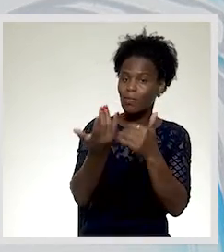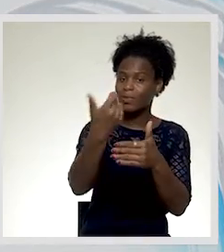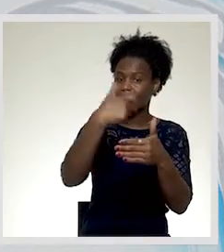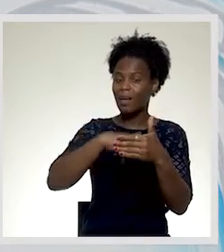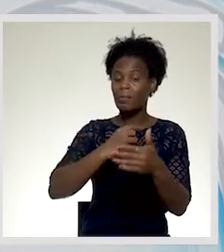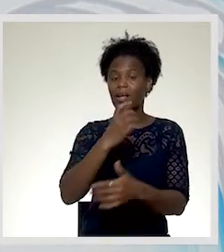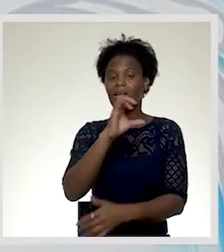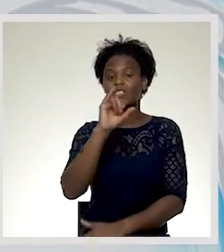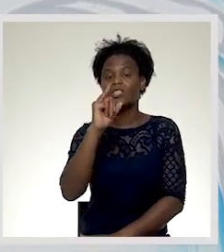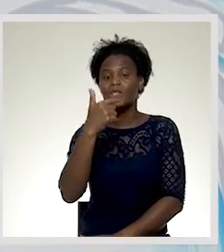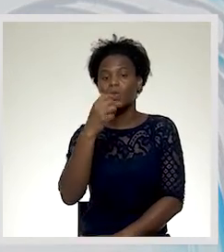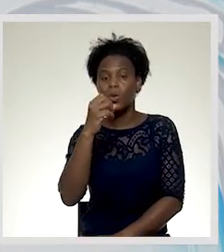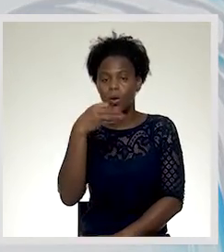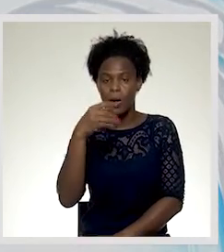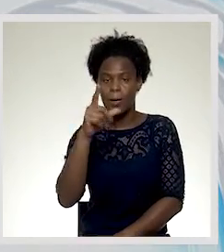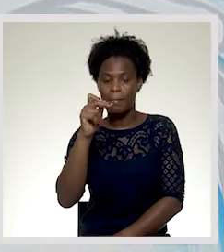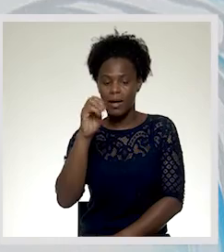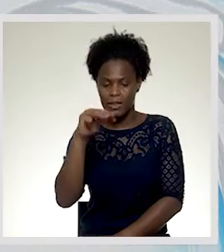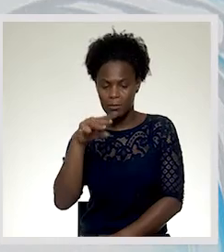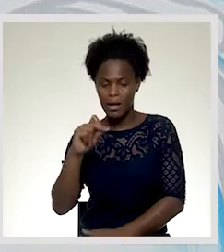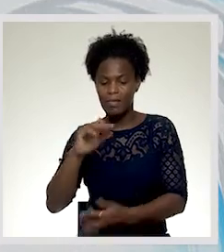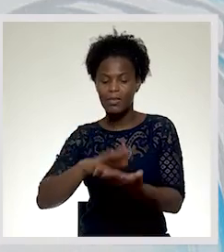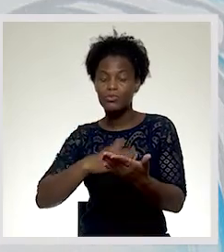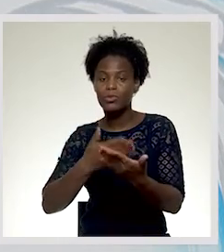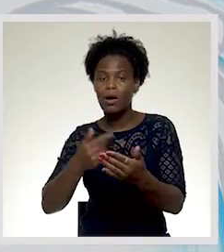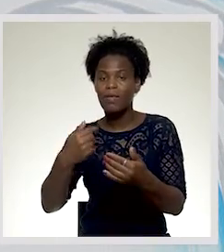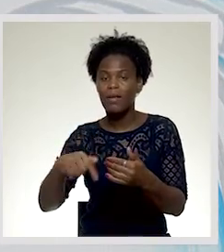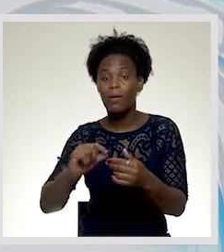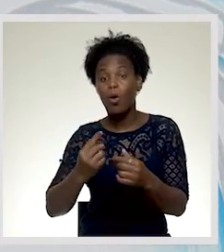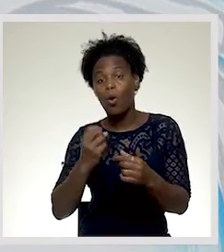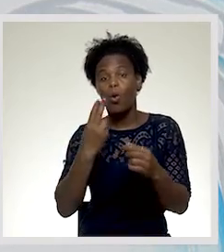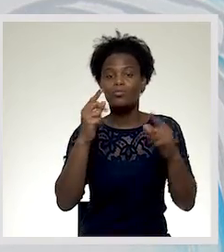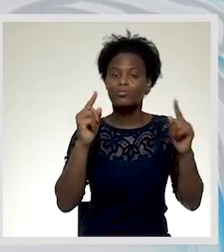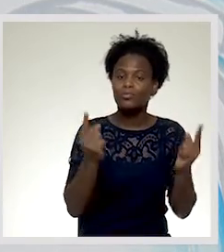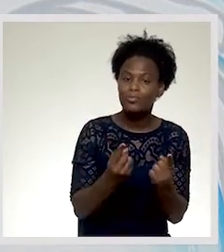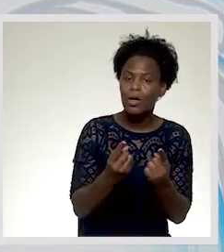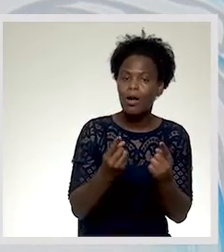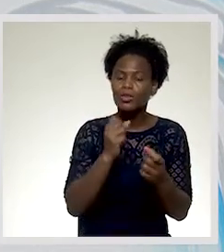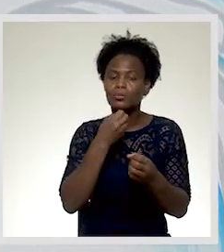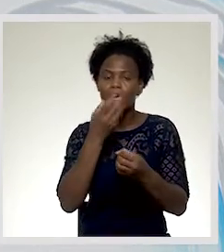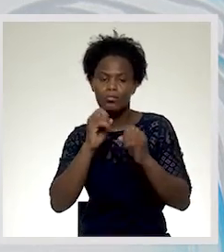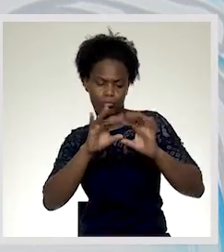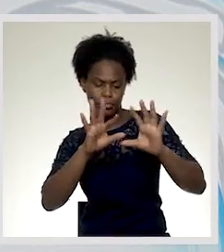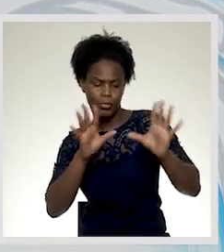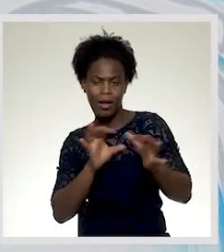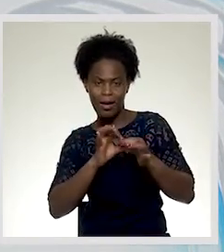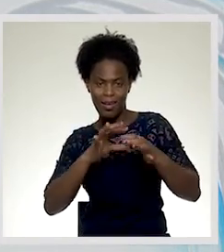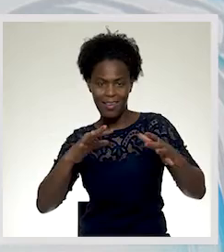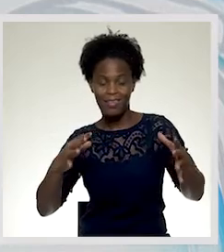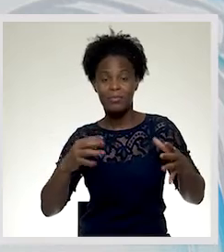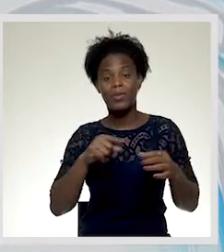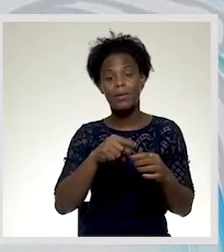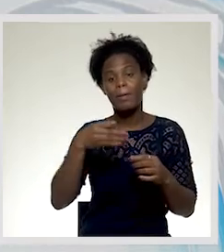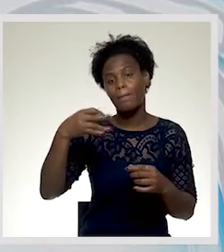para o citoplasma, onde irá ocorrer agora a tradução, ou seja, a síntese ou a descodificação dessa